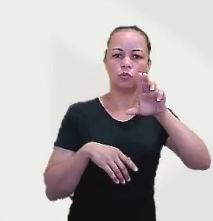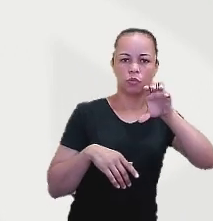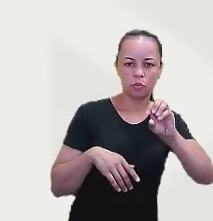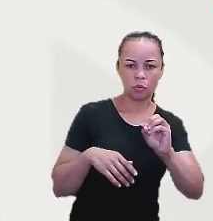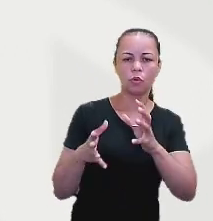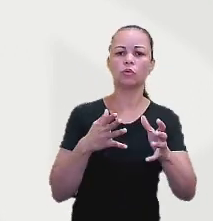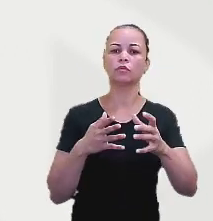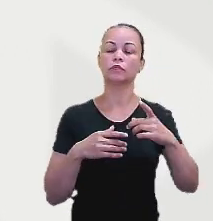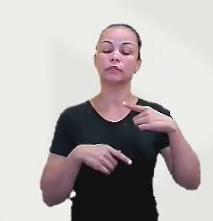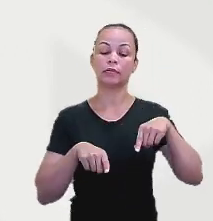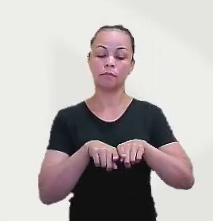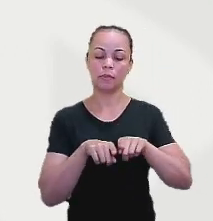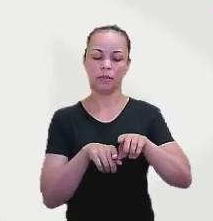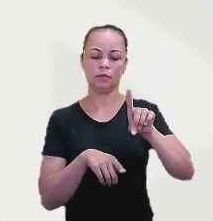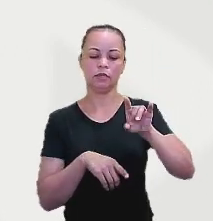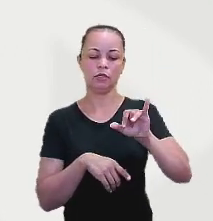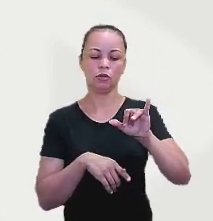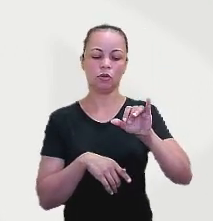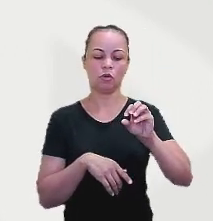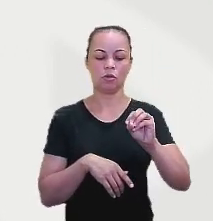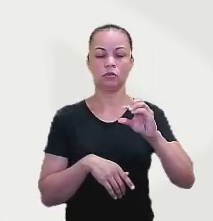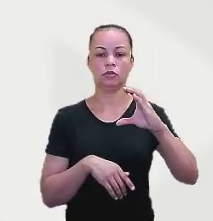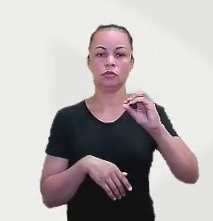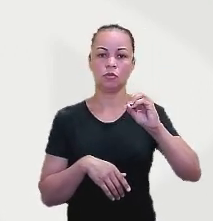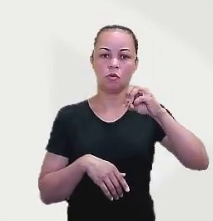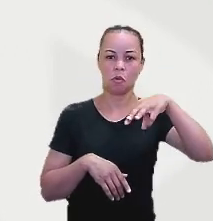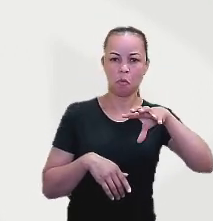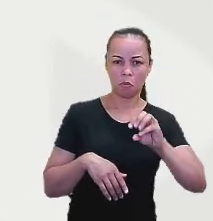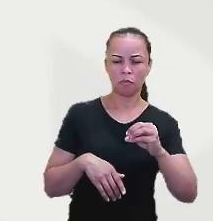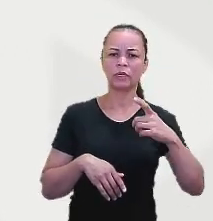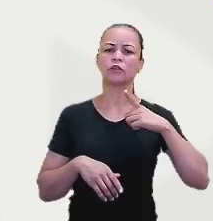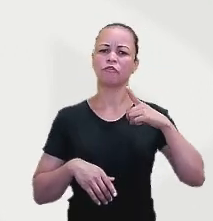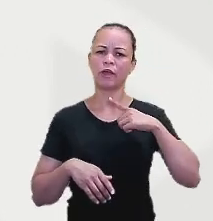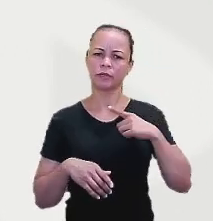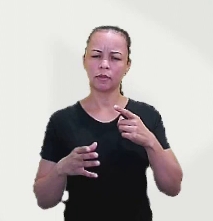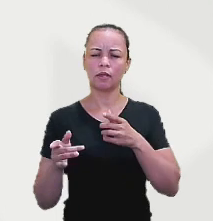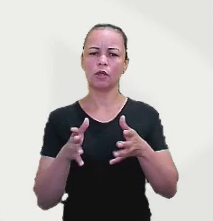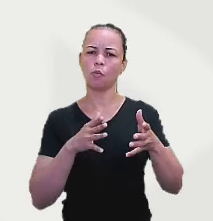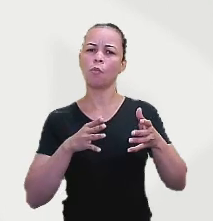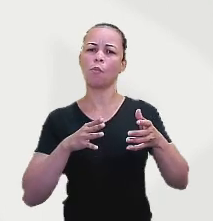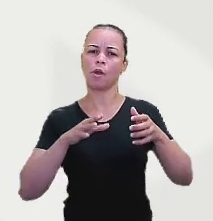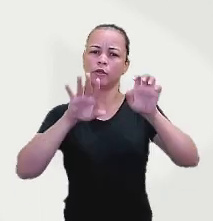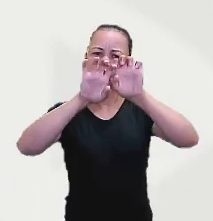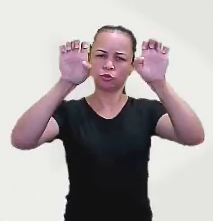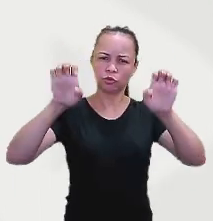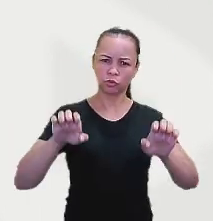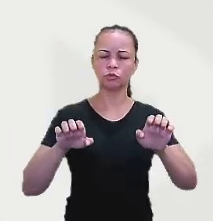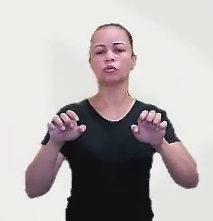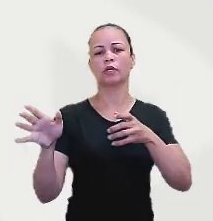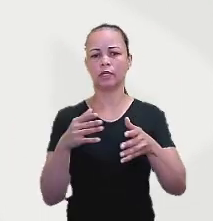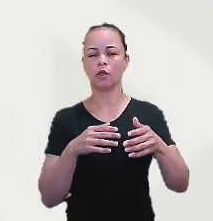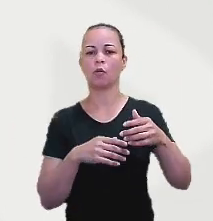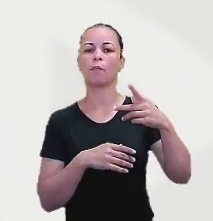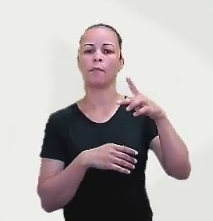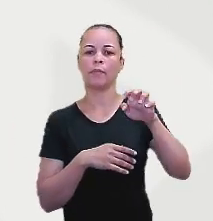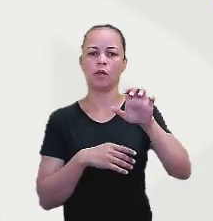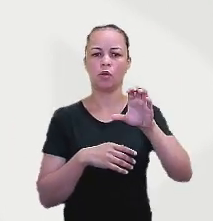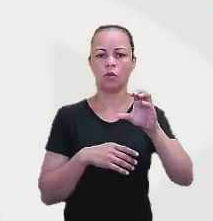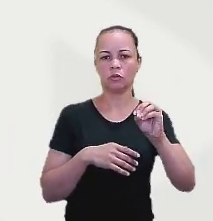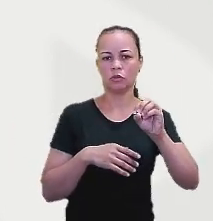é interessante que nas células animais vai ter também uma estrutura que vai lembrar os glioxomos, que são os peroxomos, que tem a ver no